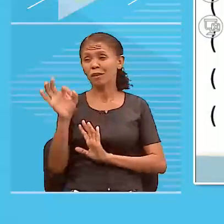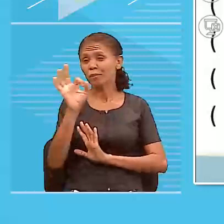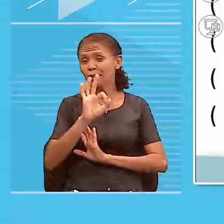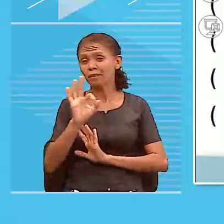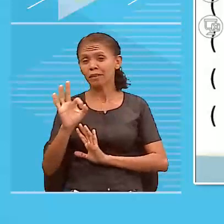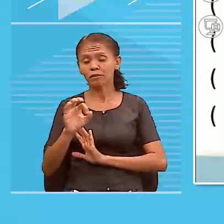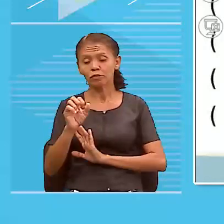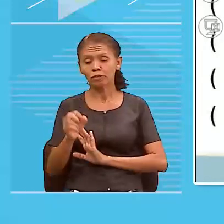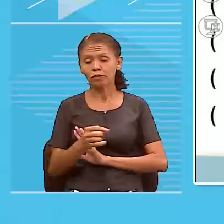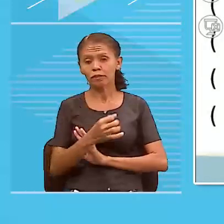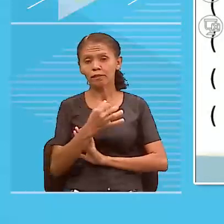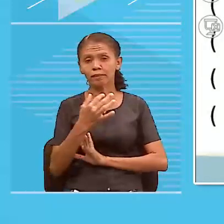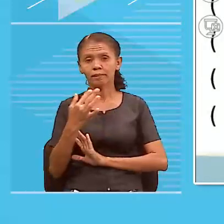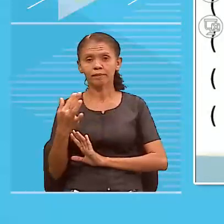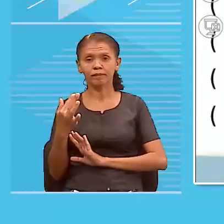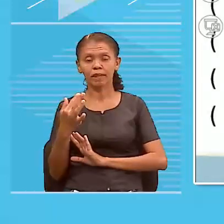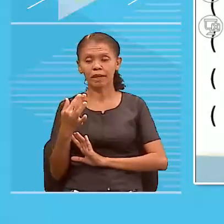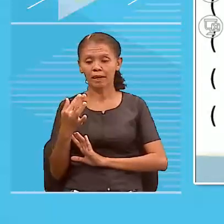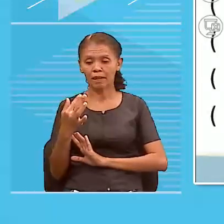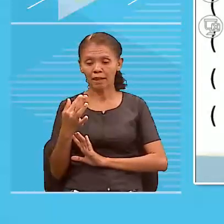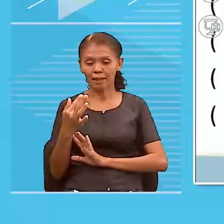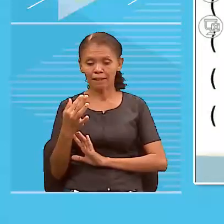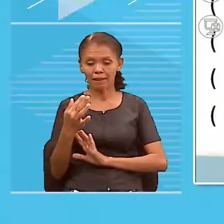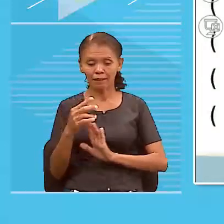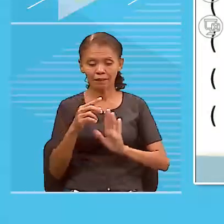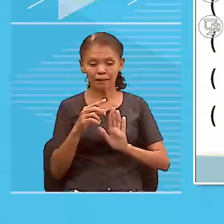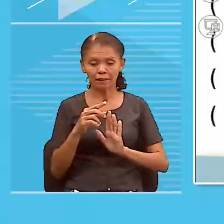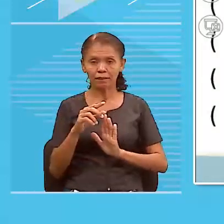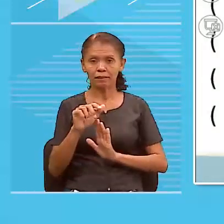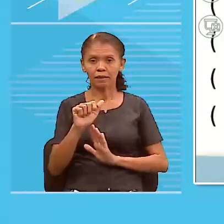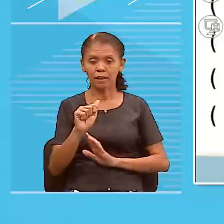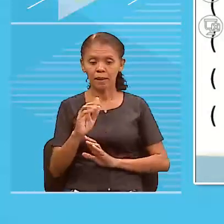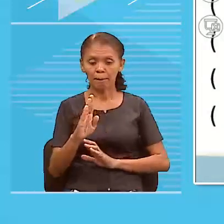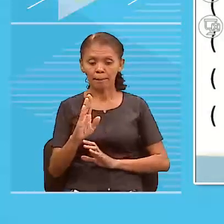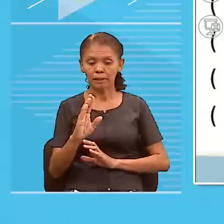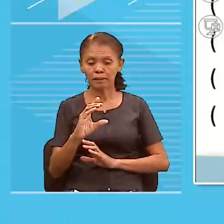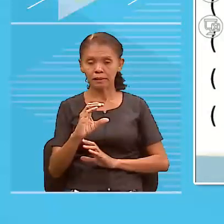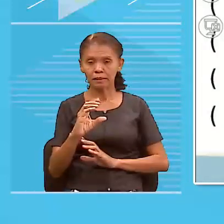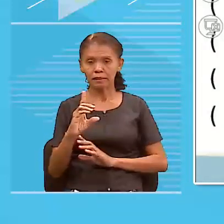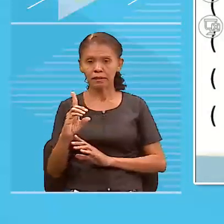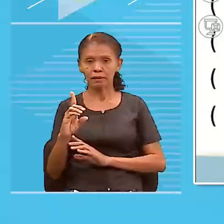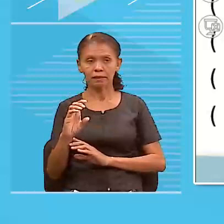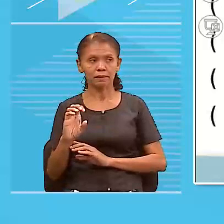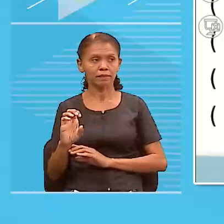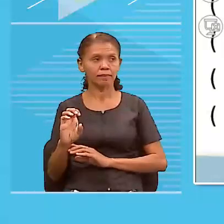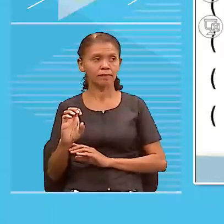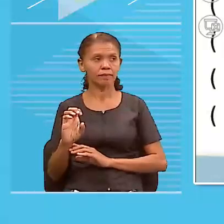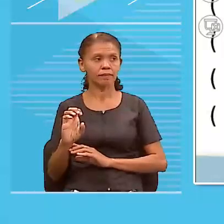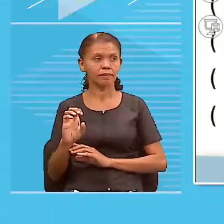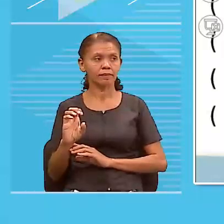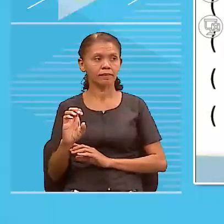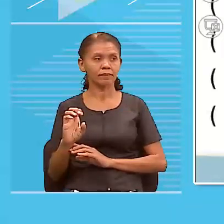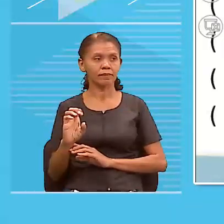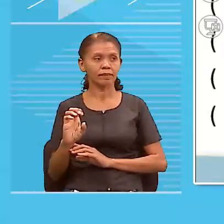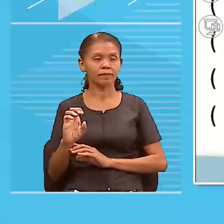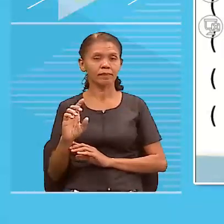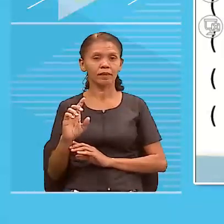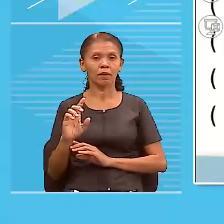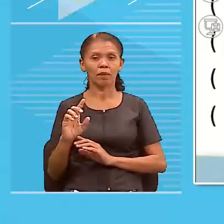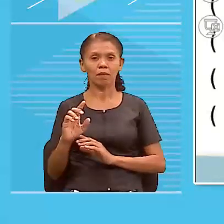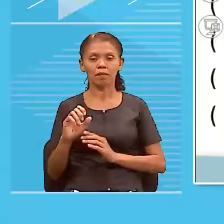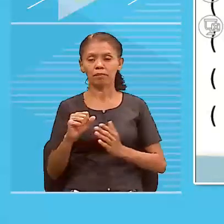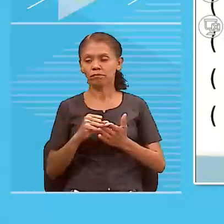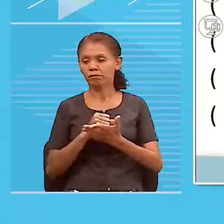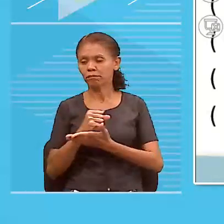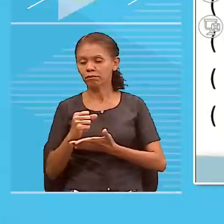tá lá na alternativa você pode ter certeza que a julgar pelo padrona